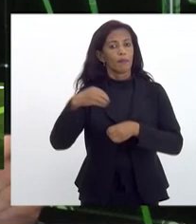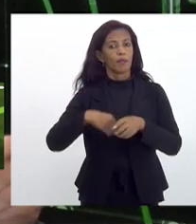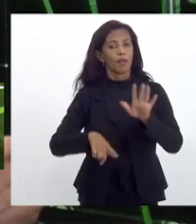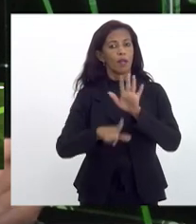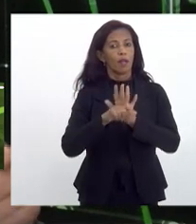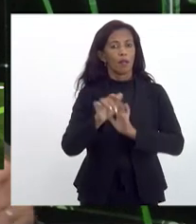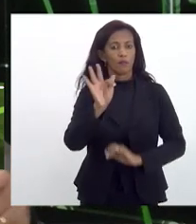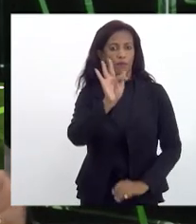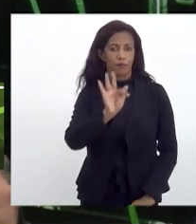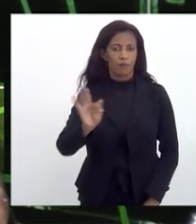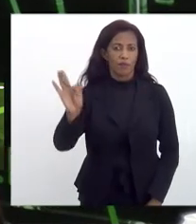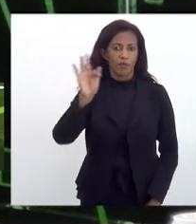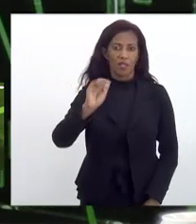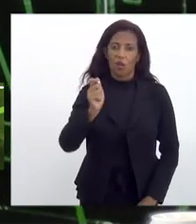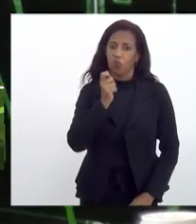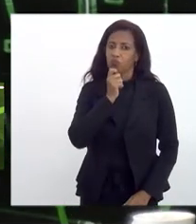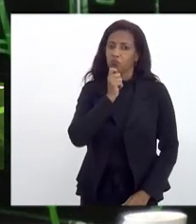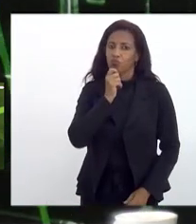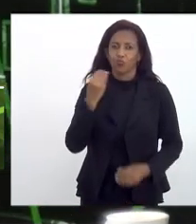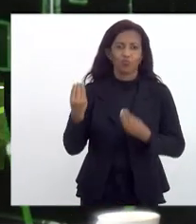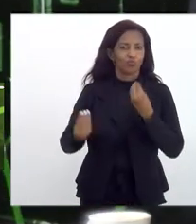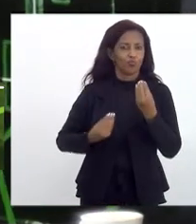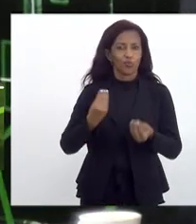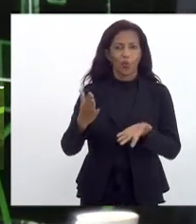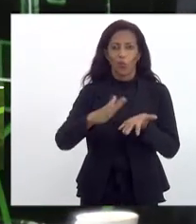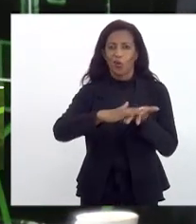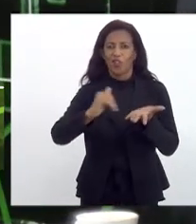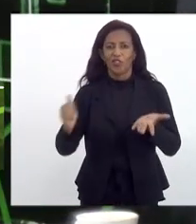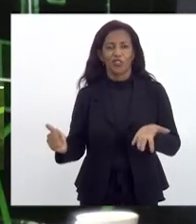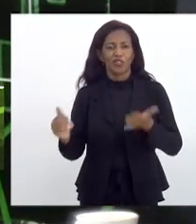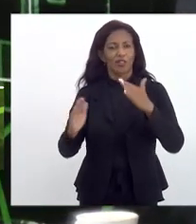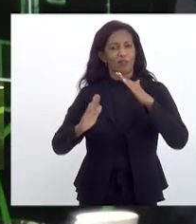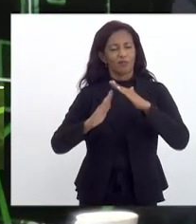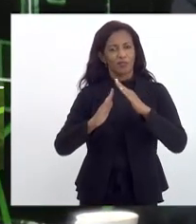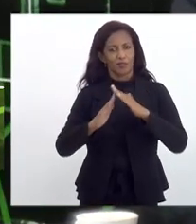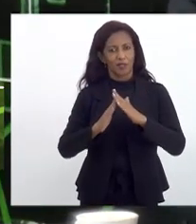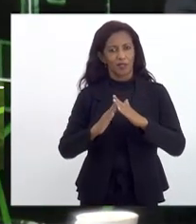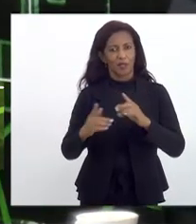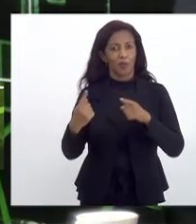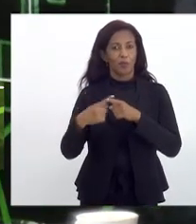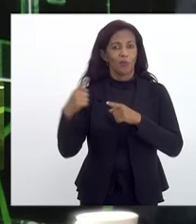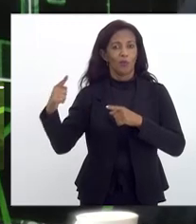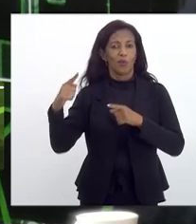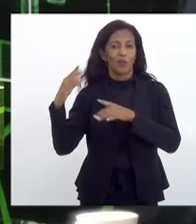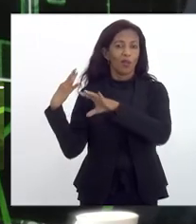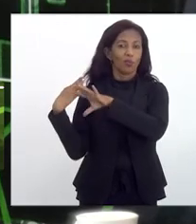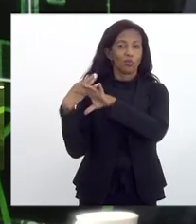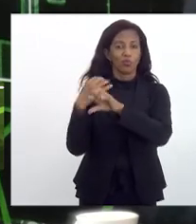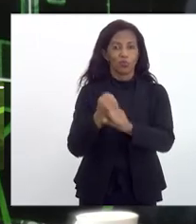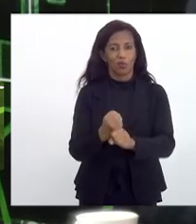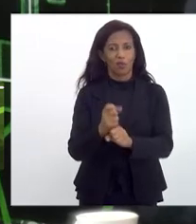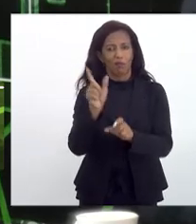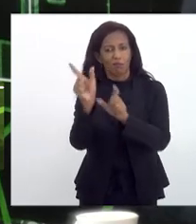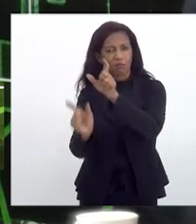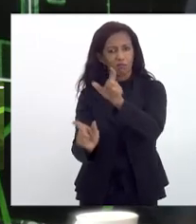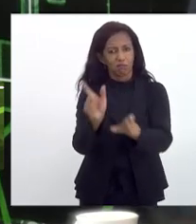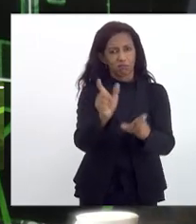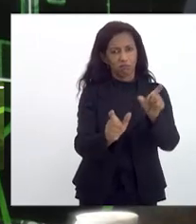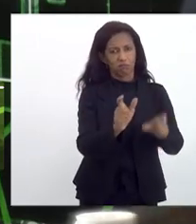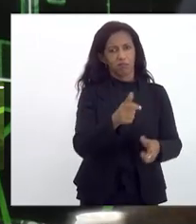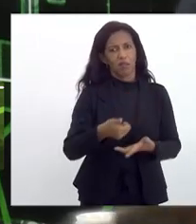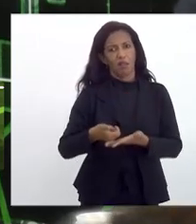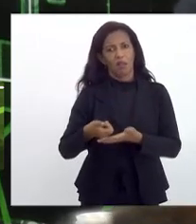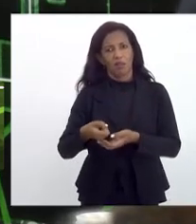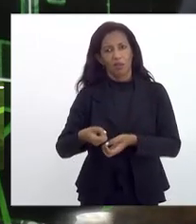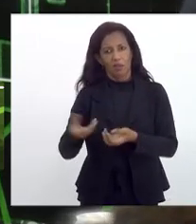A gente não tem a prerrogativa de tirar isso do teto, porque eles compõem o total das despesas de pessoal, né? O que